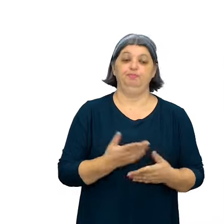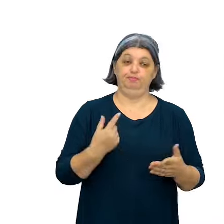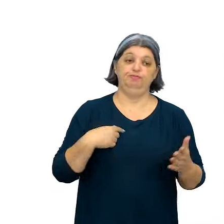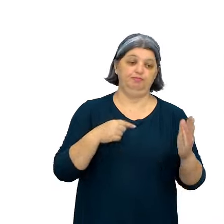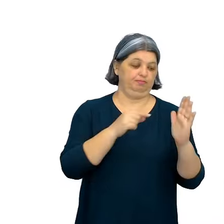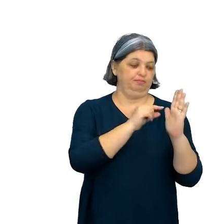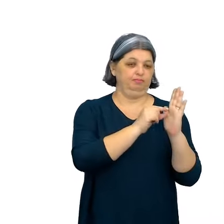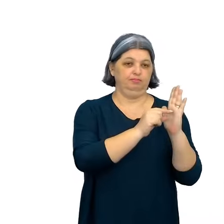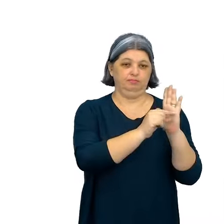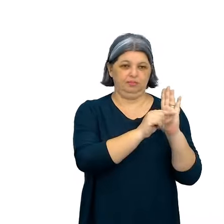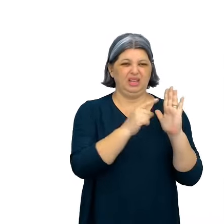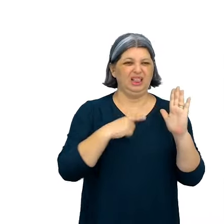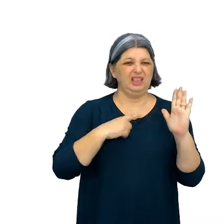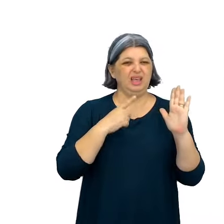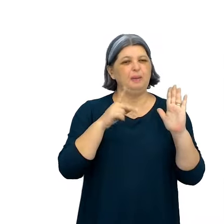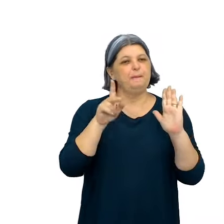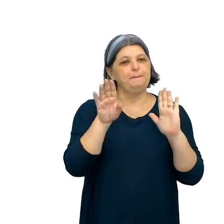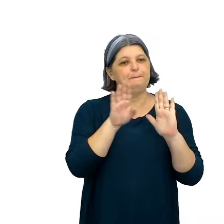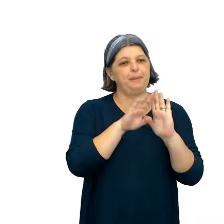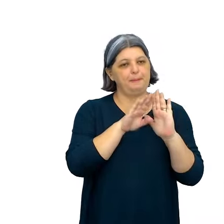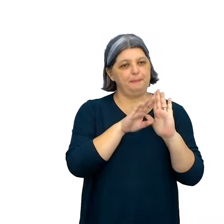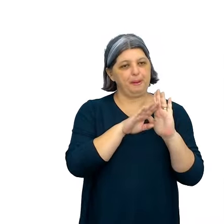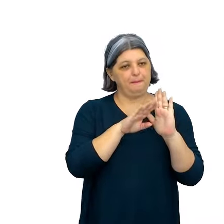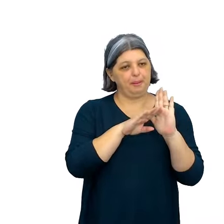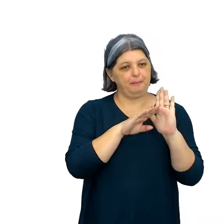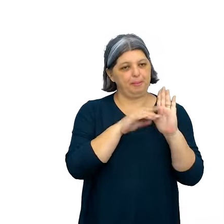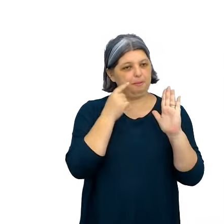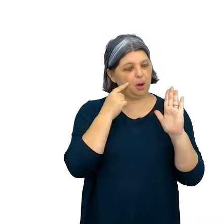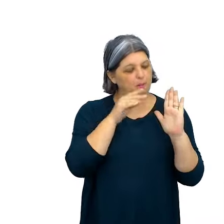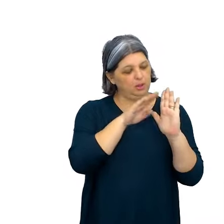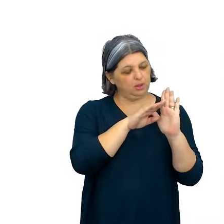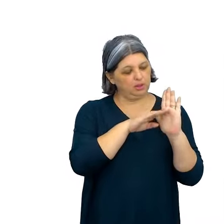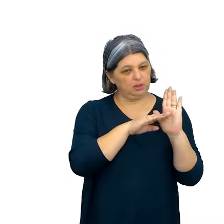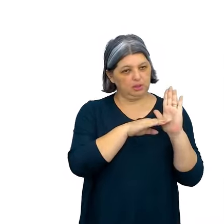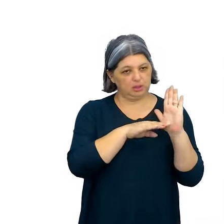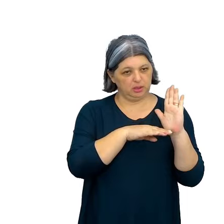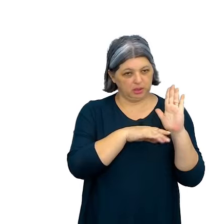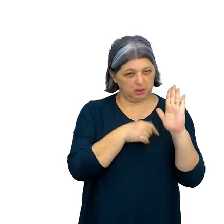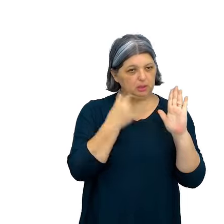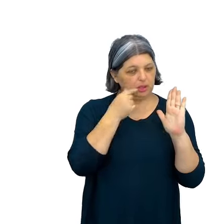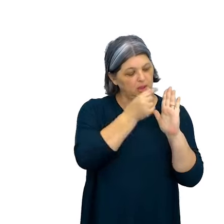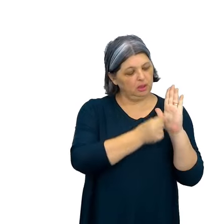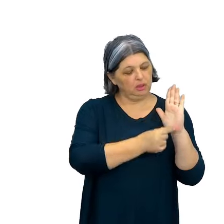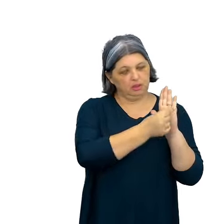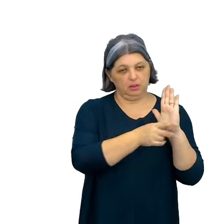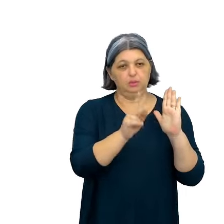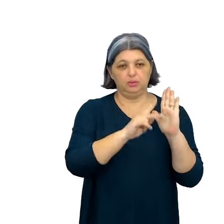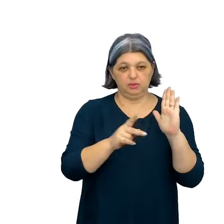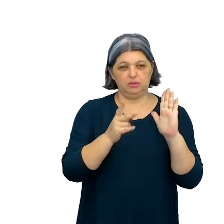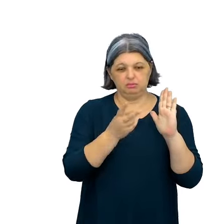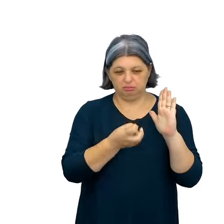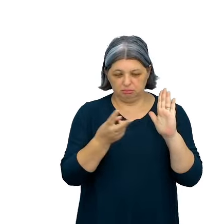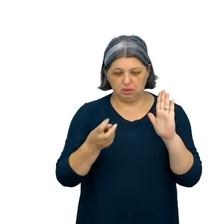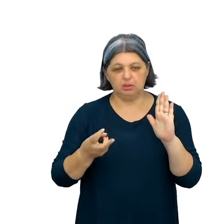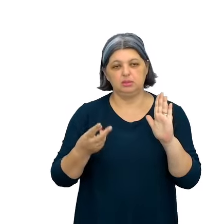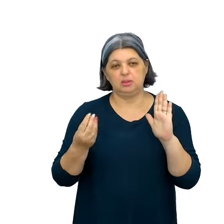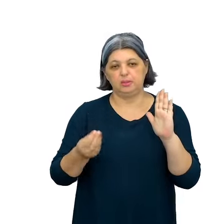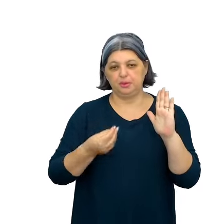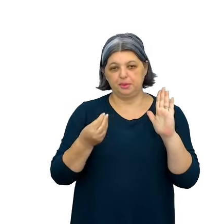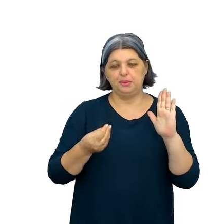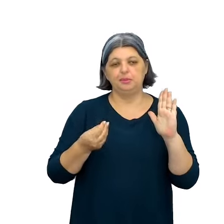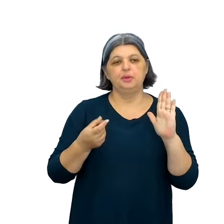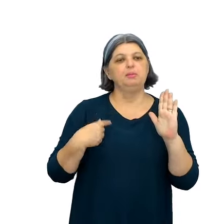uma graduação, há um nível que se sobe aí, não é? E o aluno pode, e o professor pode identificar